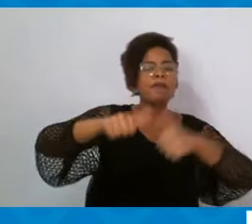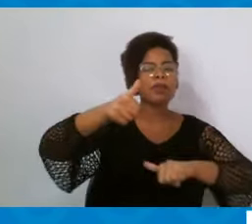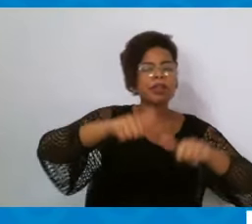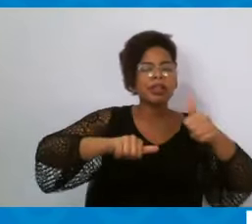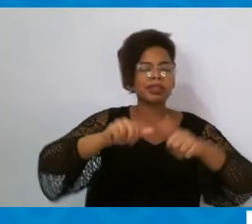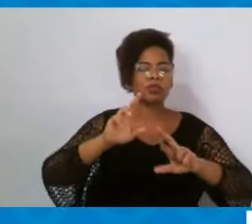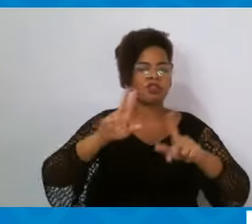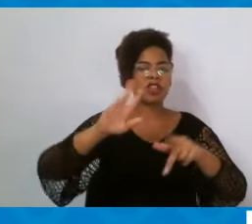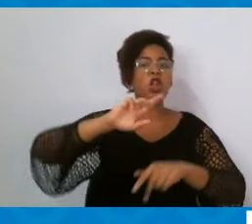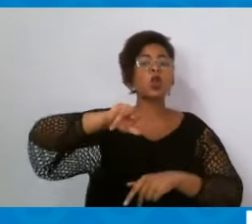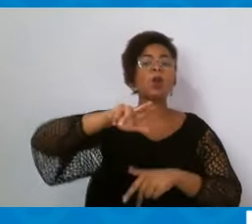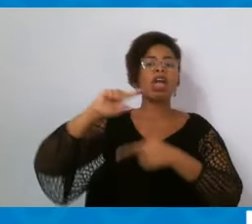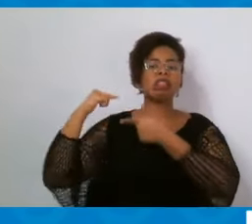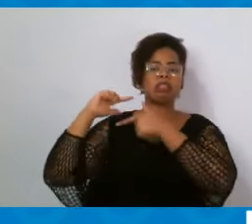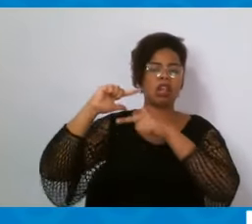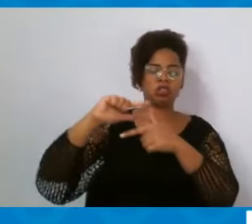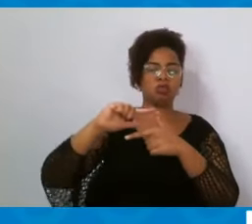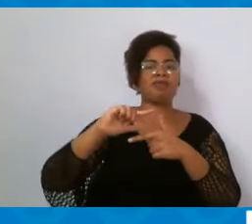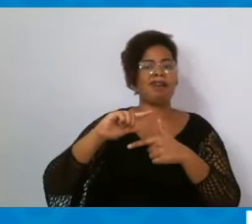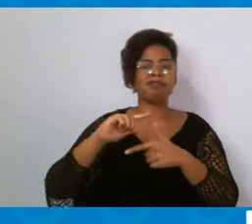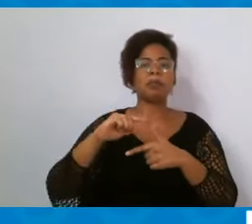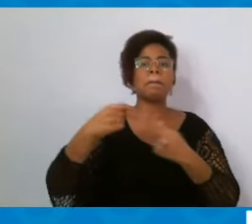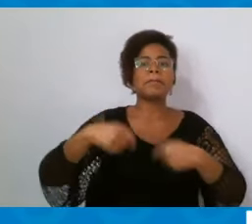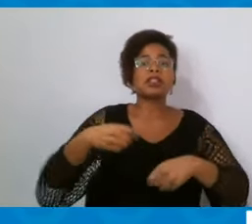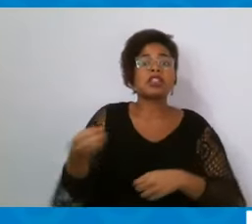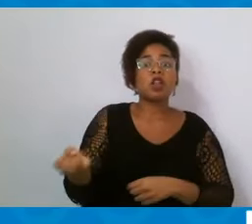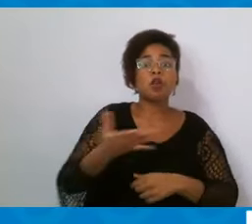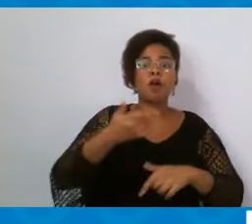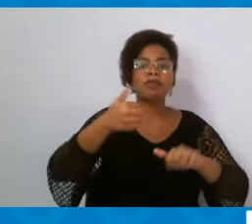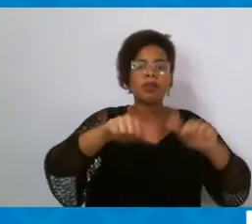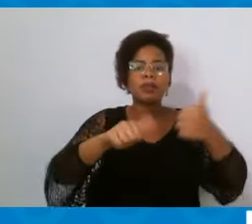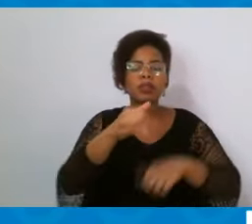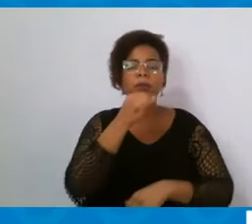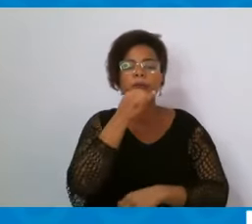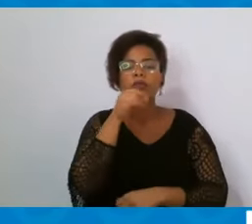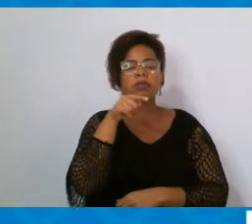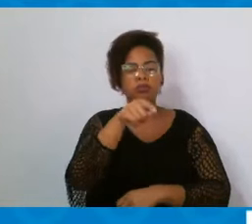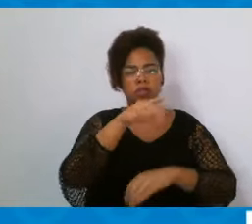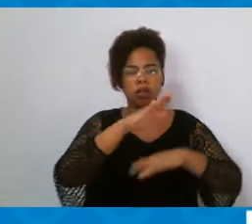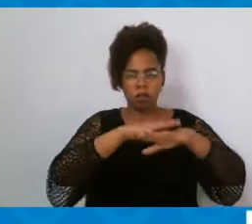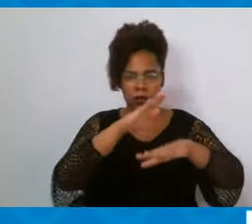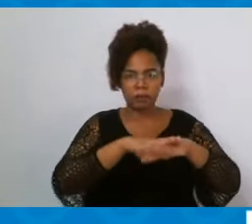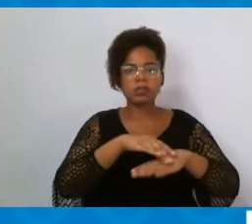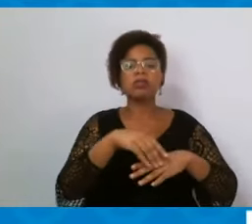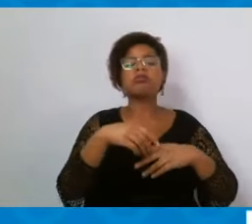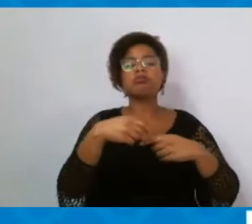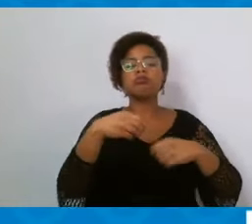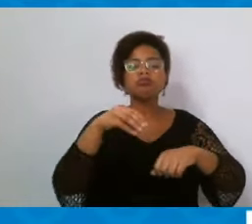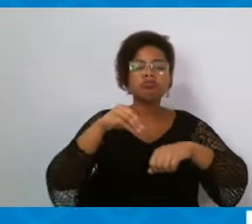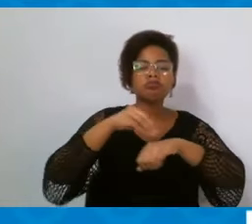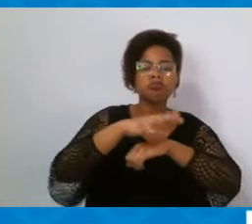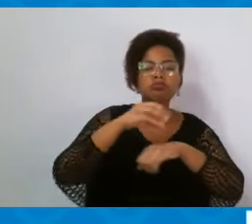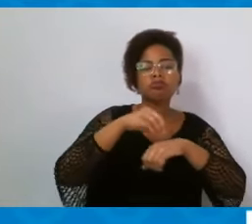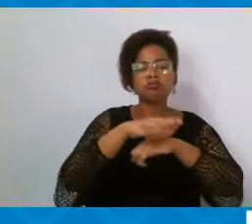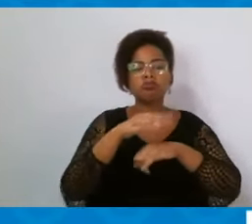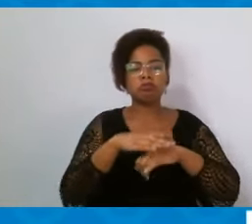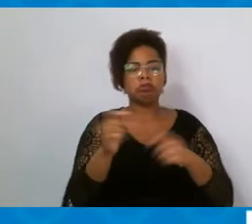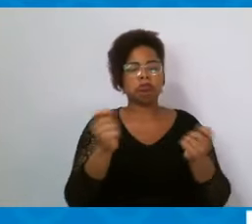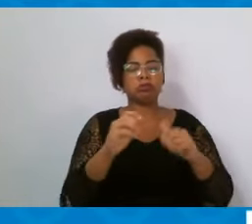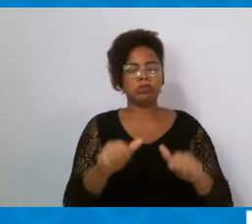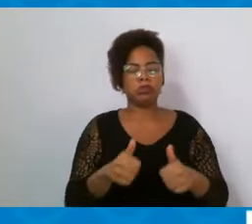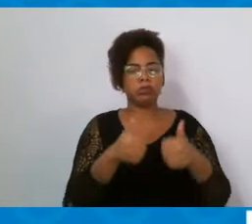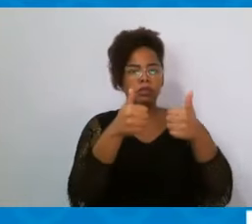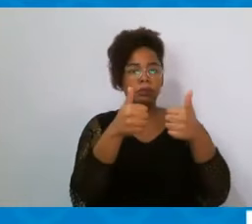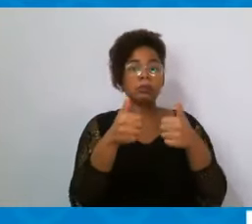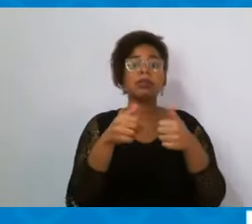pelo menos essa linha aqui. Então, você vai ter que pensar em sistemas que, e aí ser avaliado por